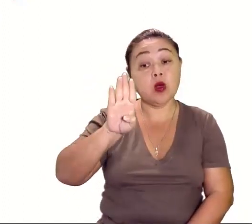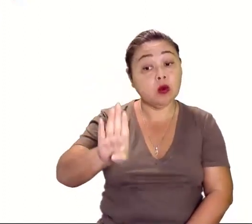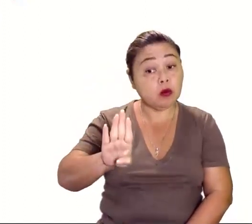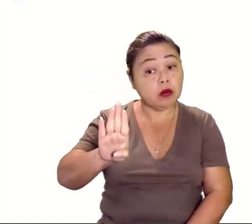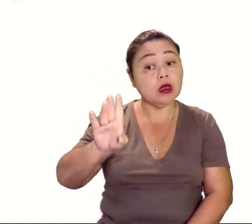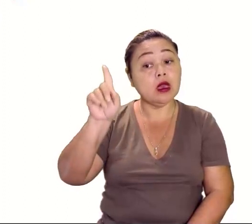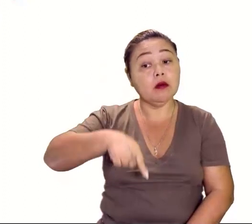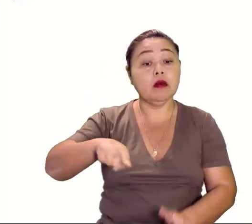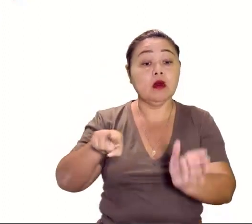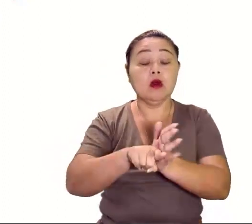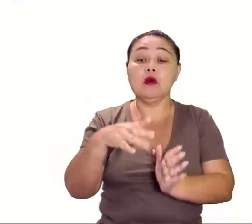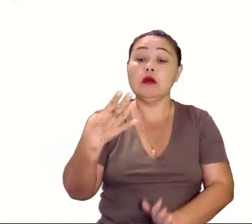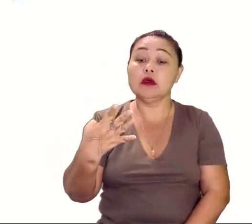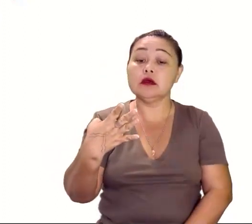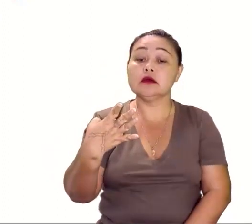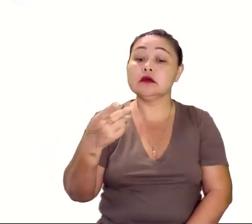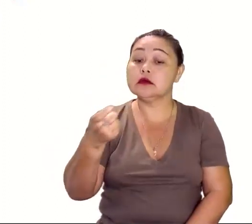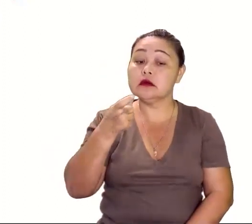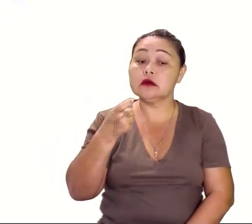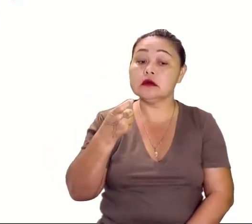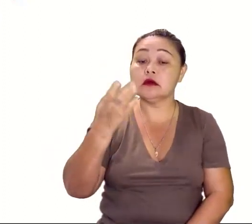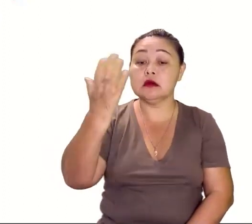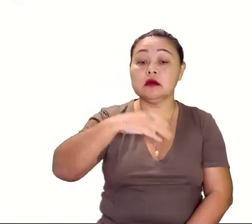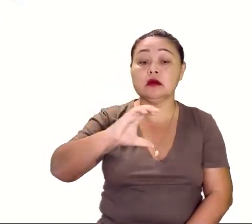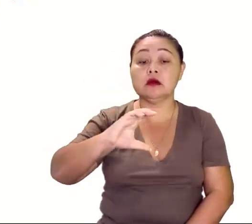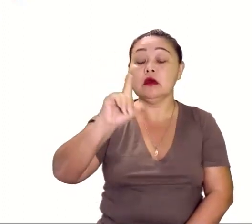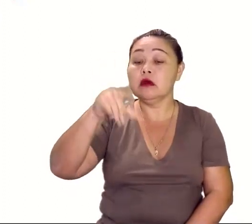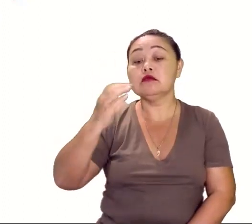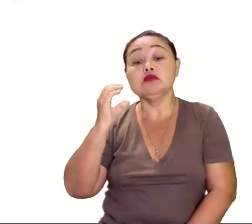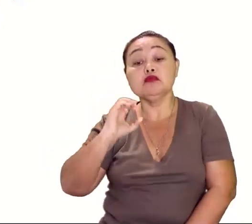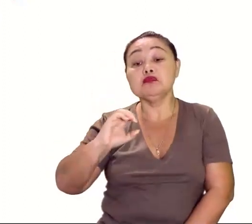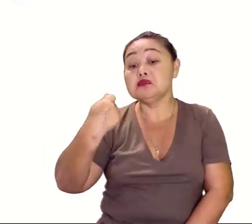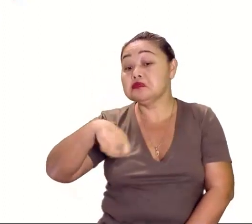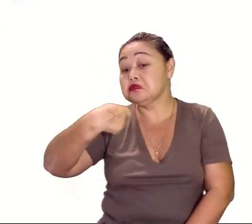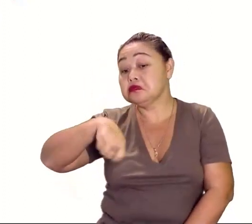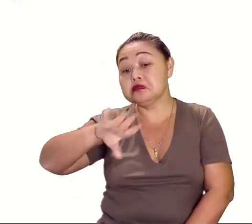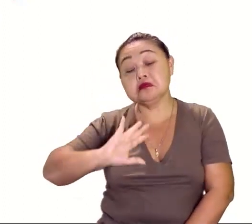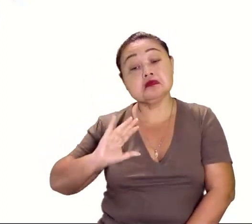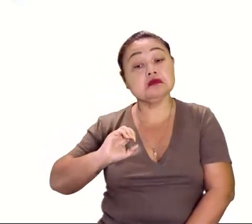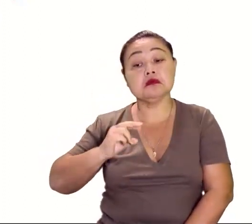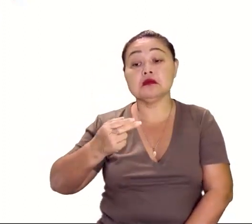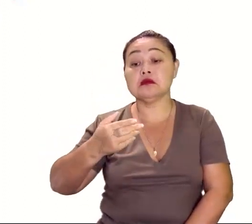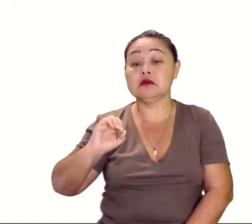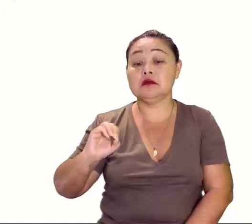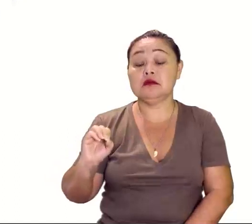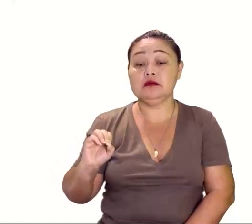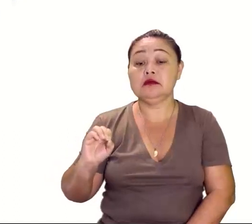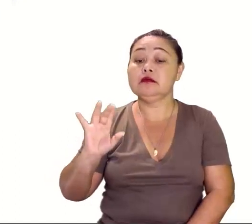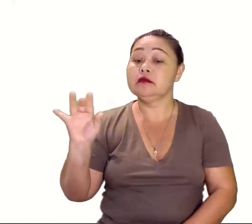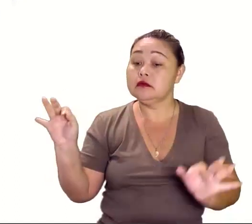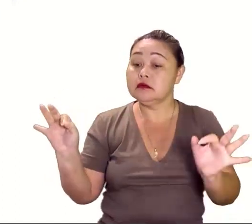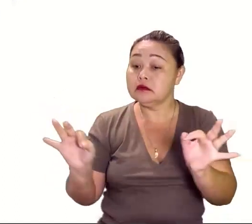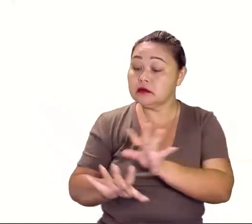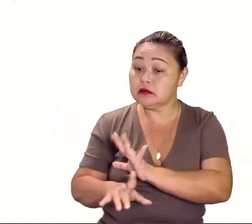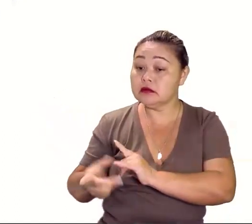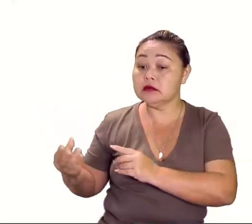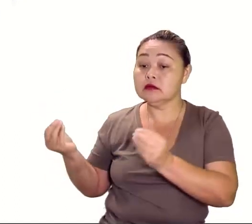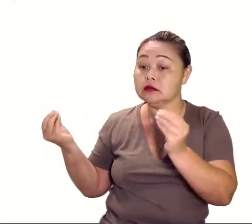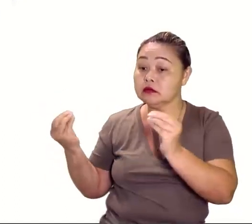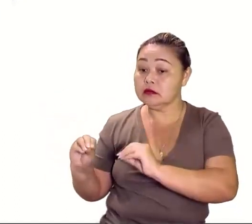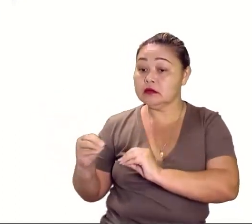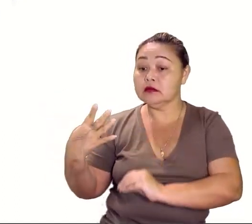menos 4. O B é menos 4x. E o C é 0. 0 não precisa, né? Não. Então, igual a 0 já é a formação aí